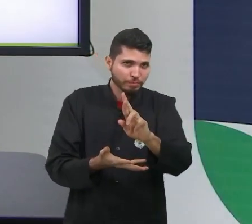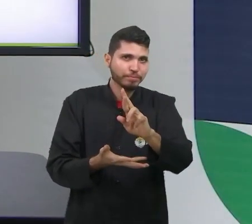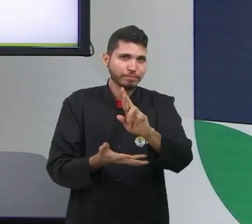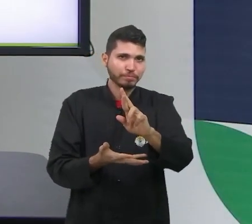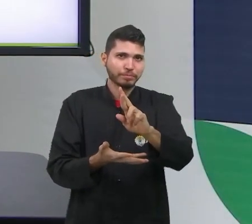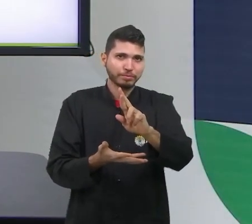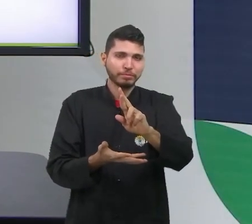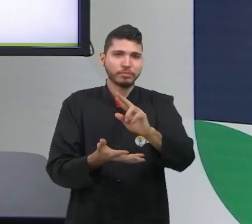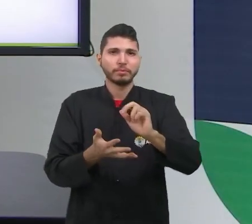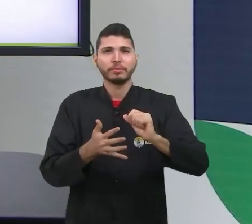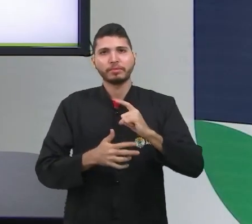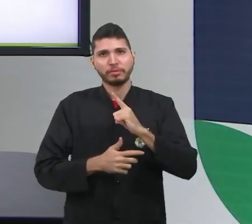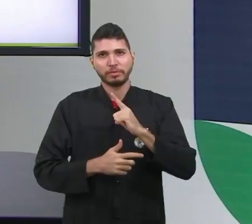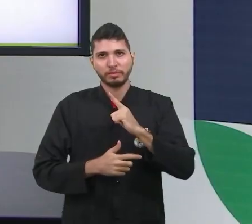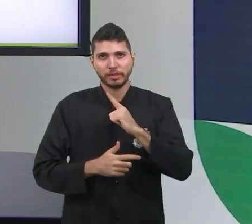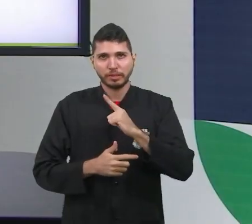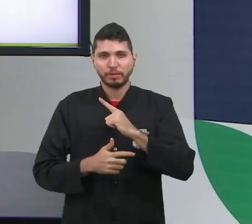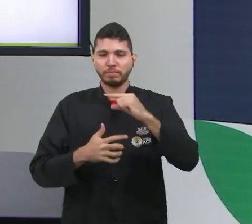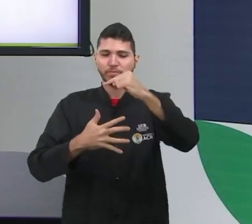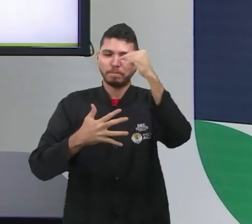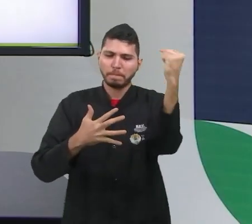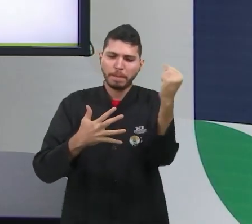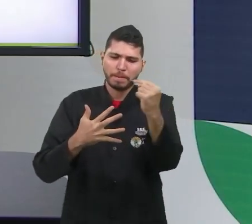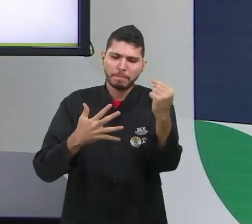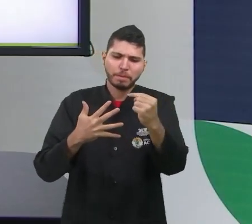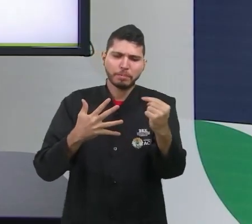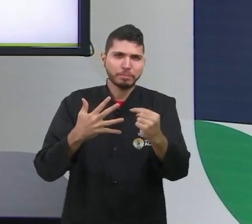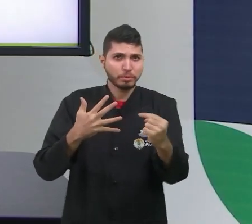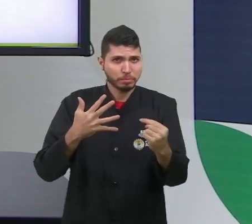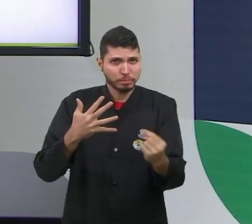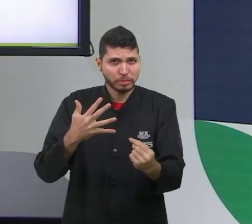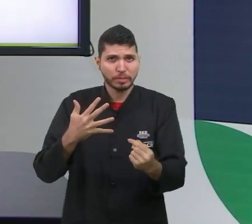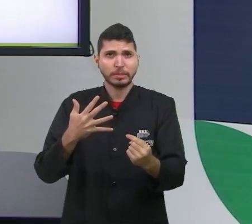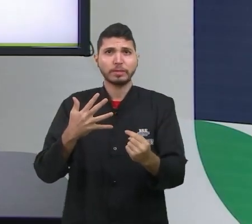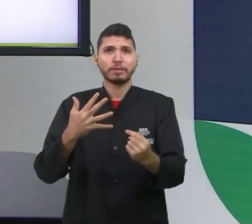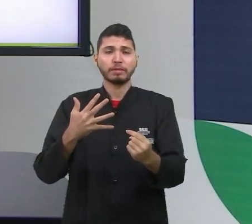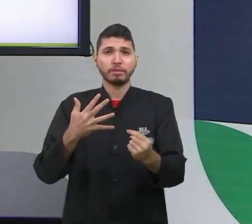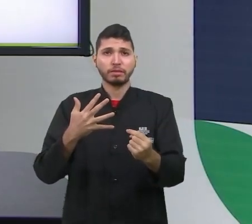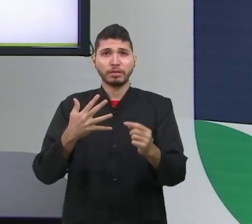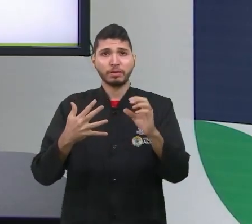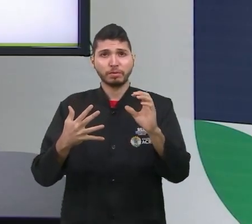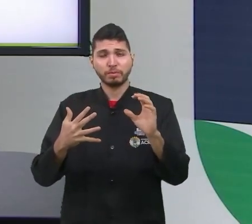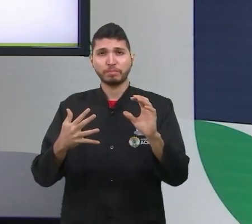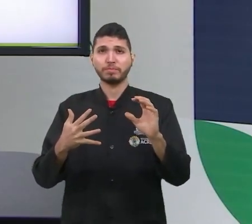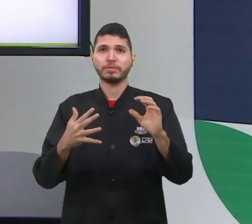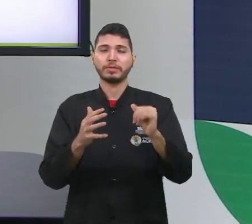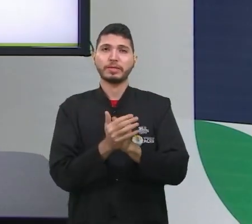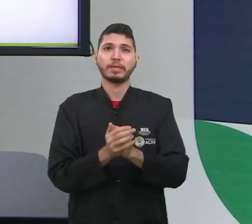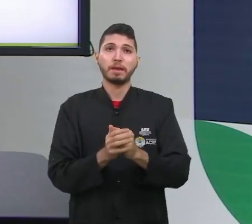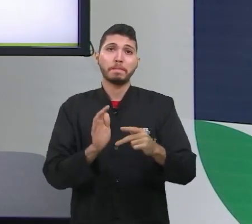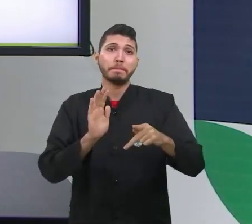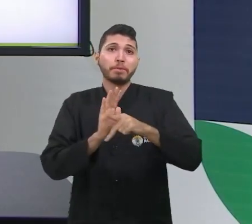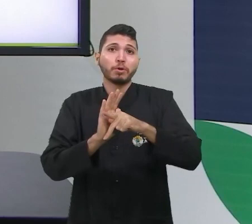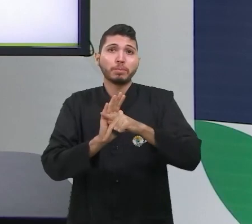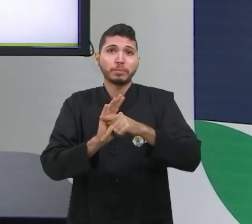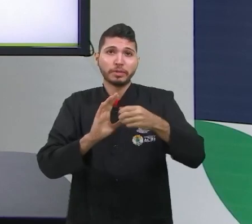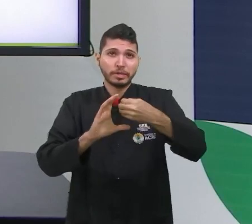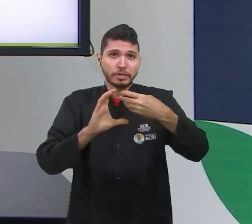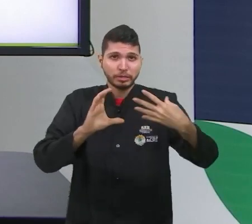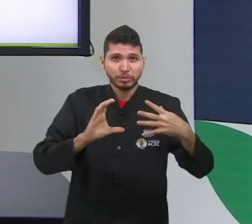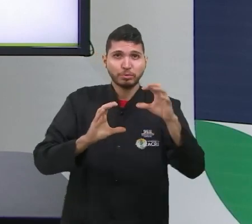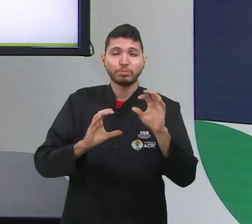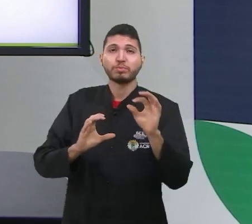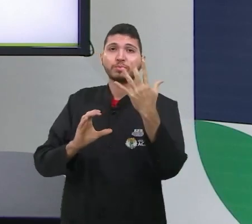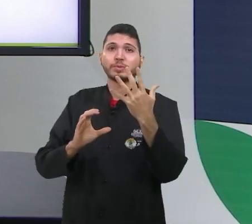do clima, ou seja, os fatores que vão influenciar diretamente as características do clima. E